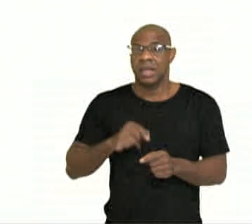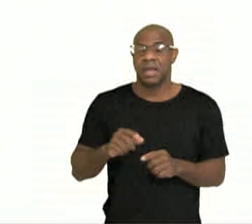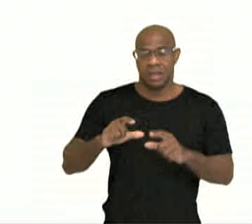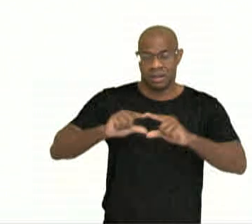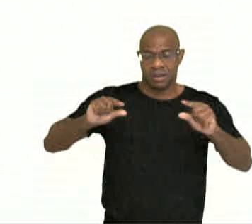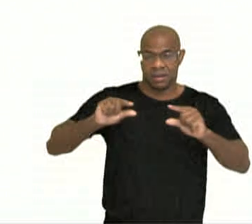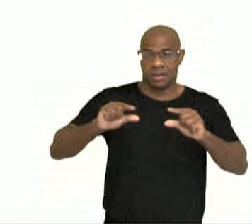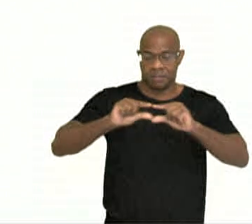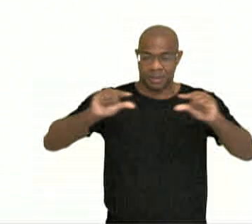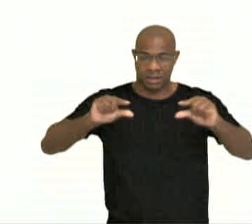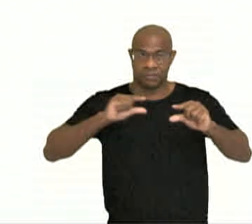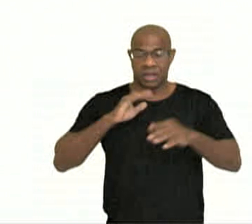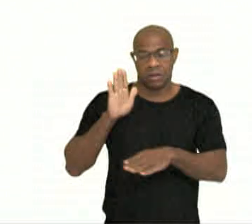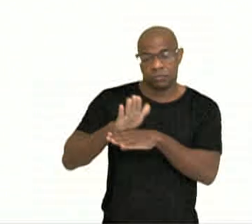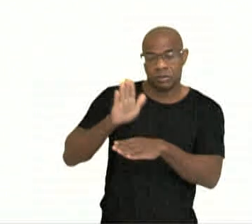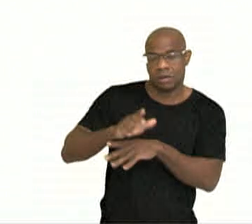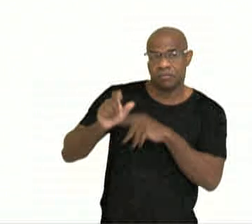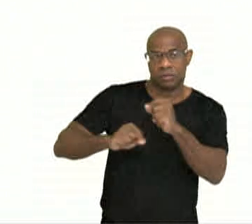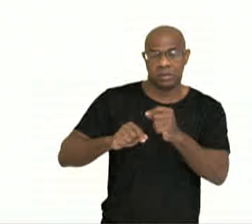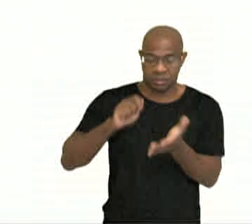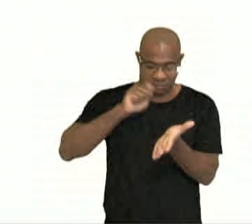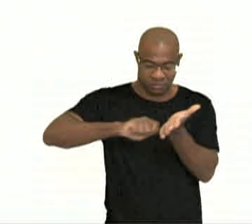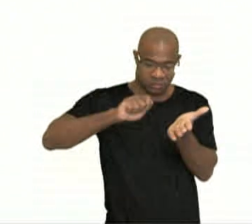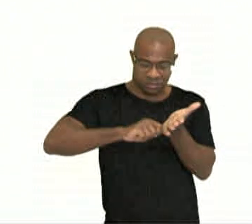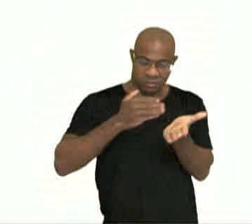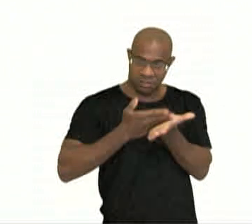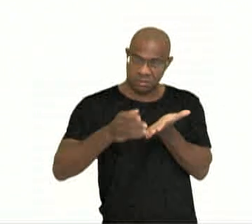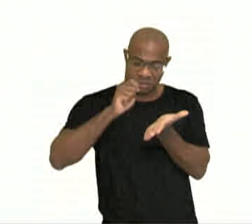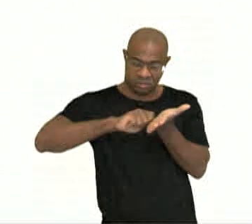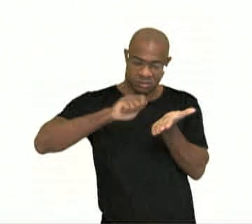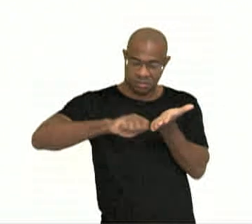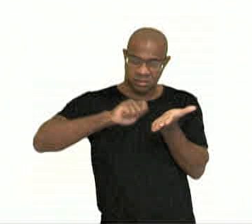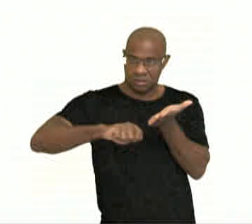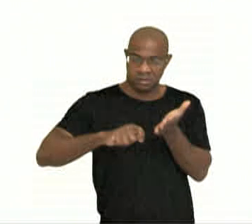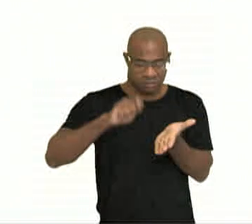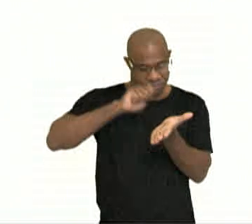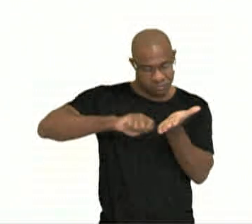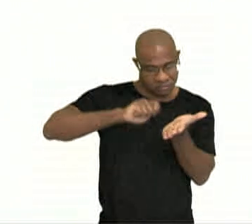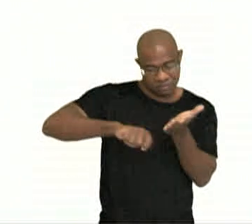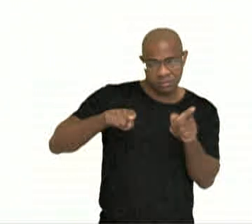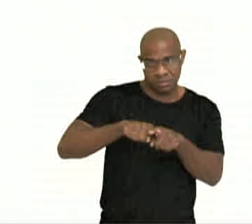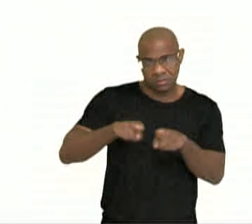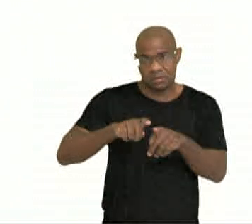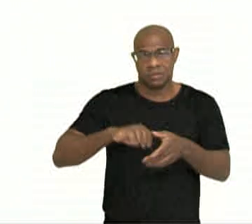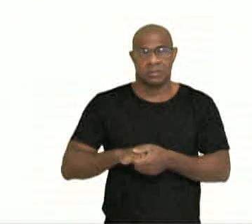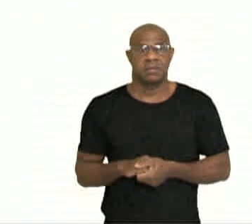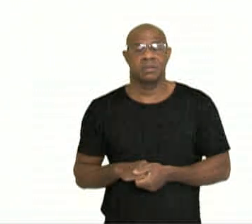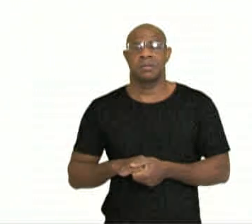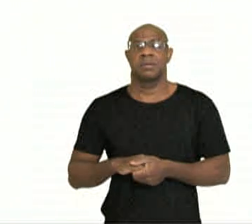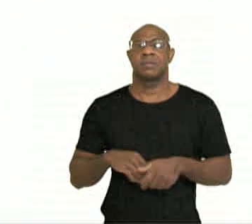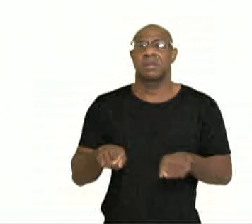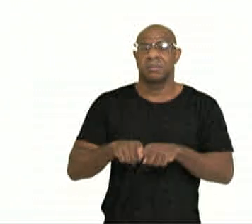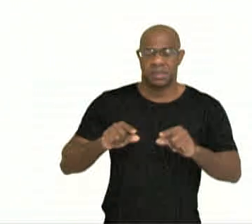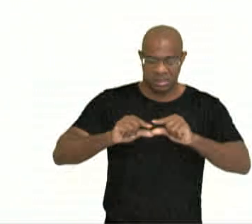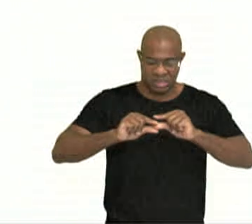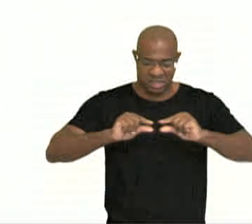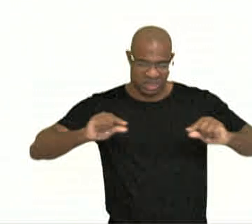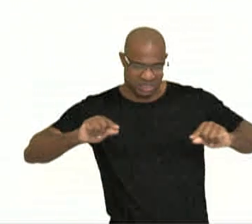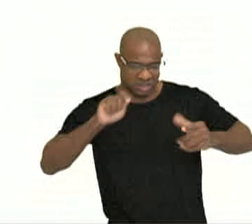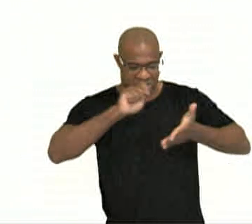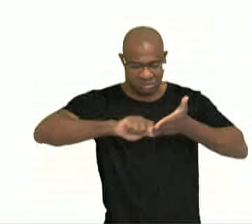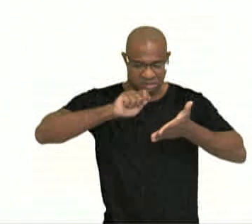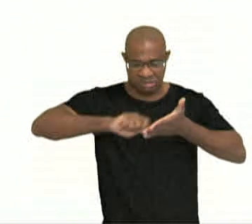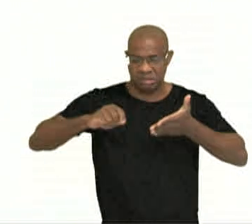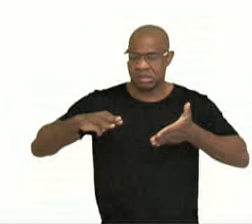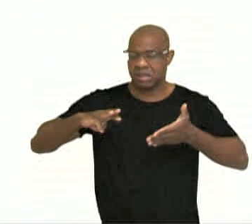expressões que ajudavam a começar uma carta, como as primeiras escrevo-te essas mal traçadas linhas, ou